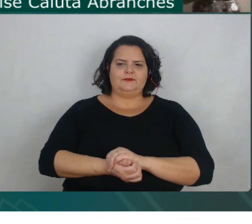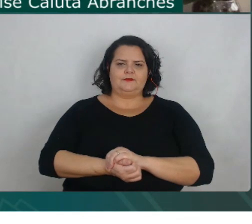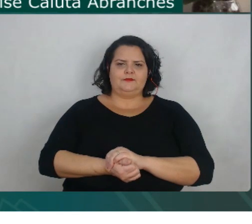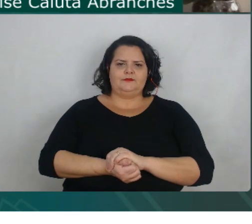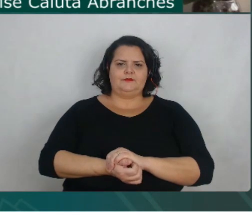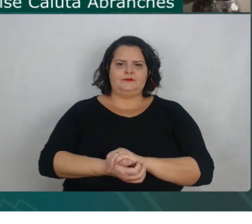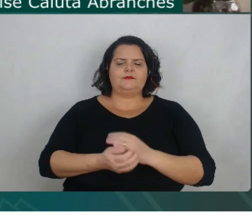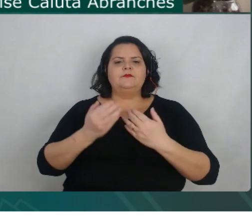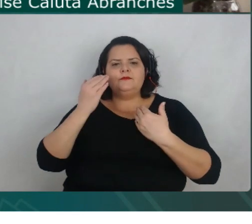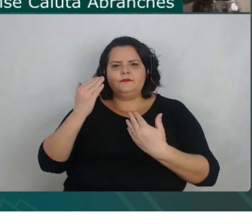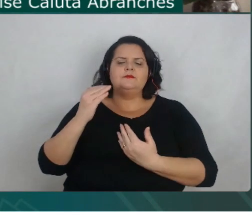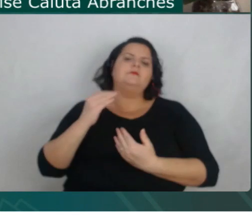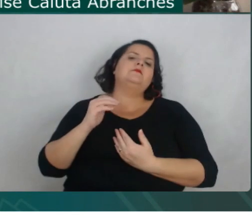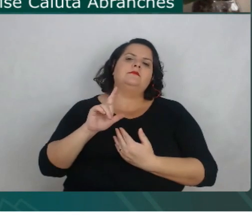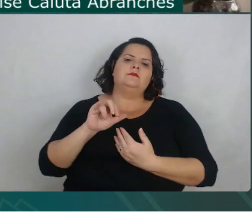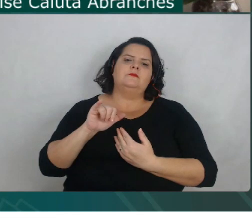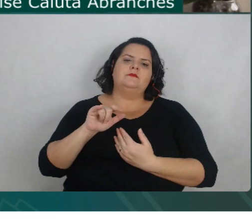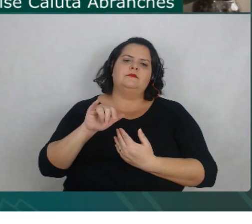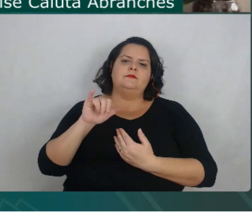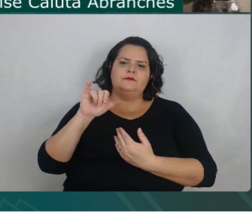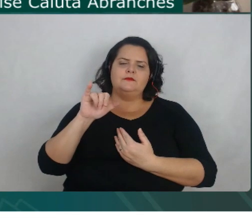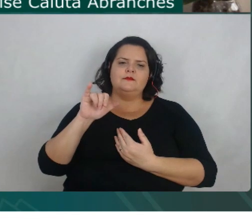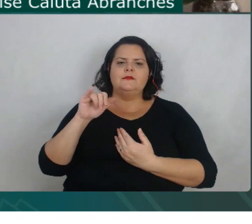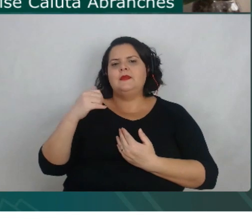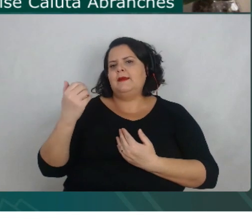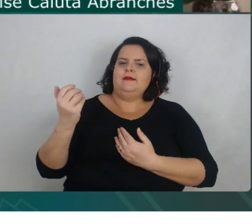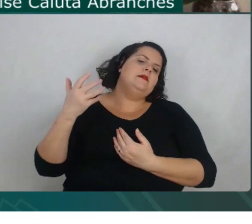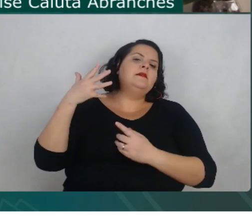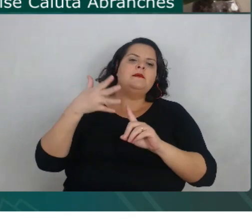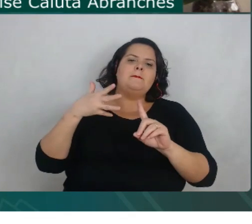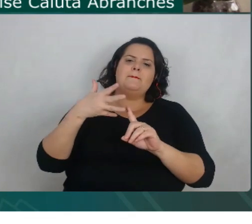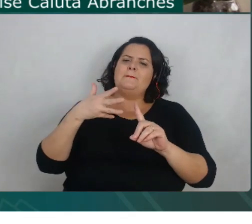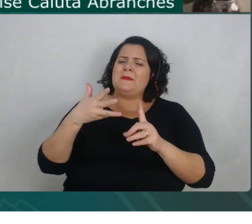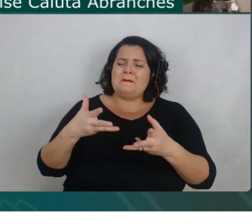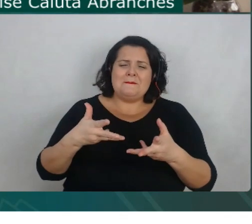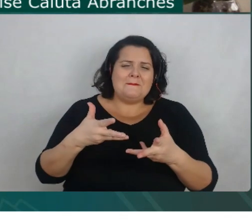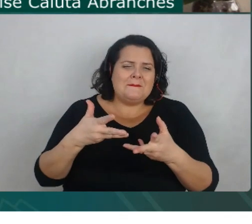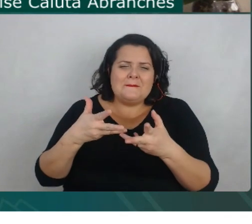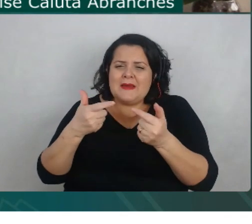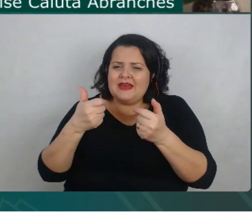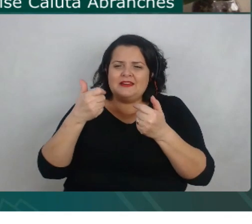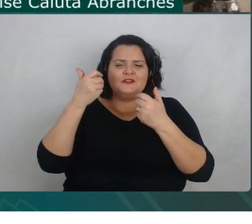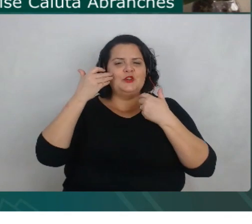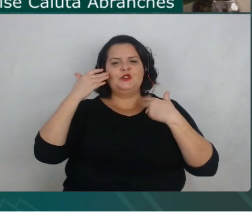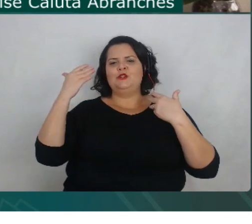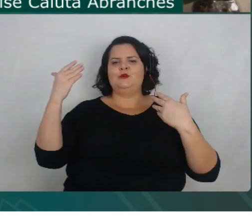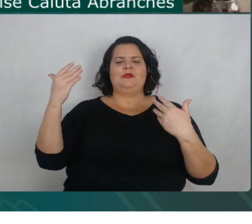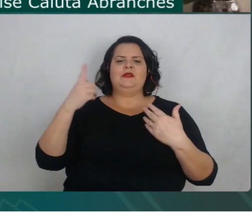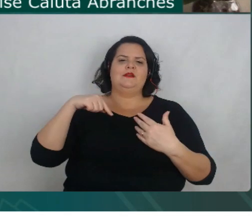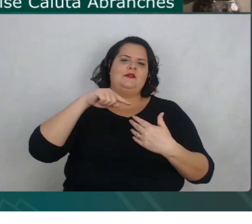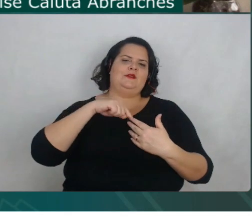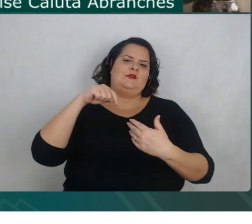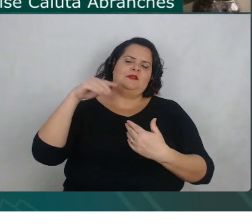professora Lili, muito obrigada pela excelente e brilhante explanação. Nós, brasileiros, temos muito